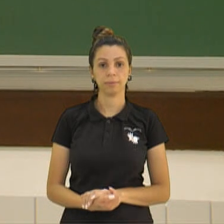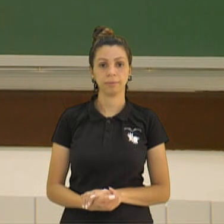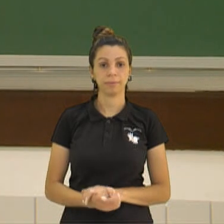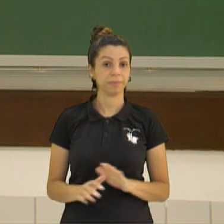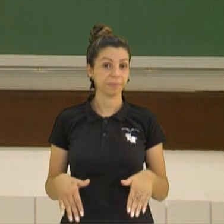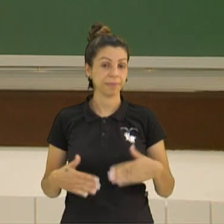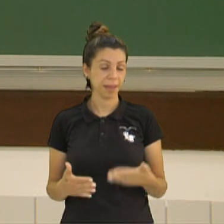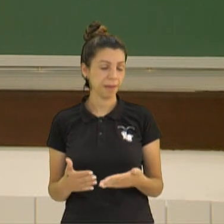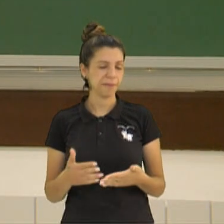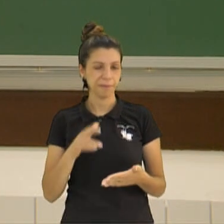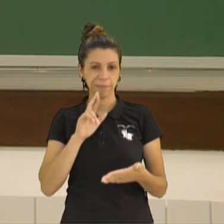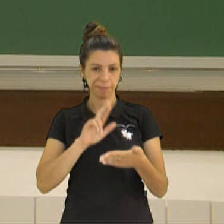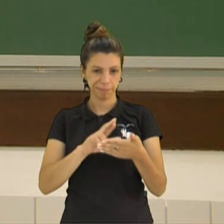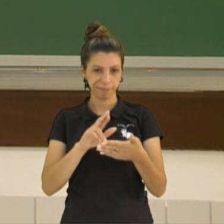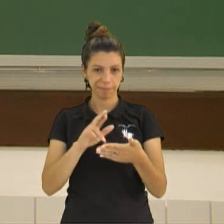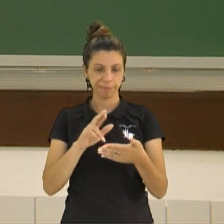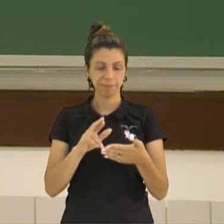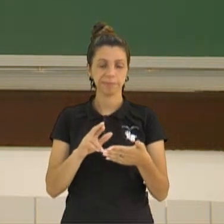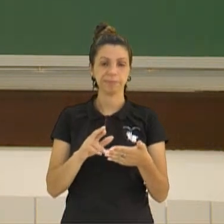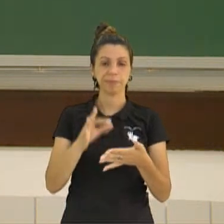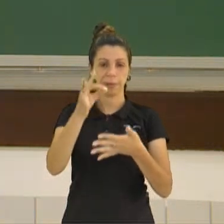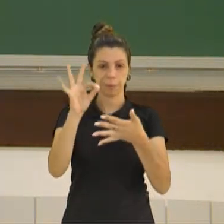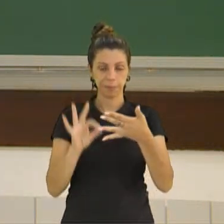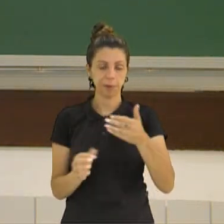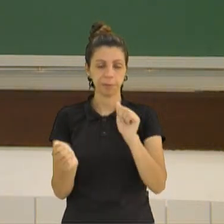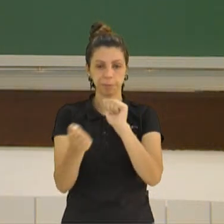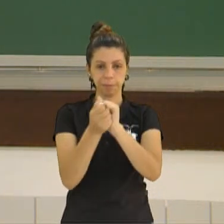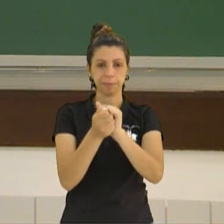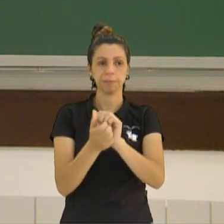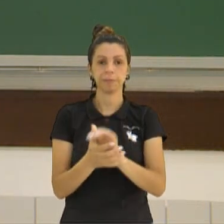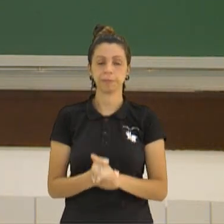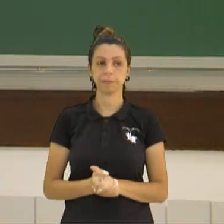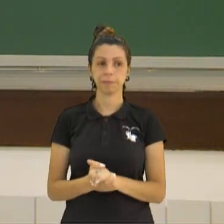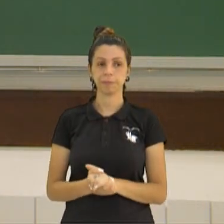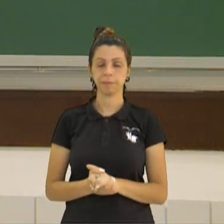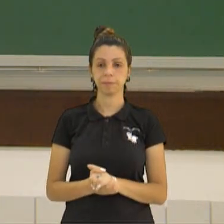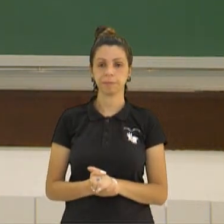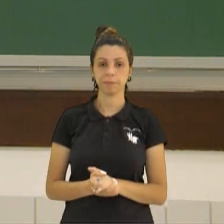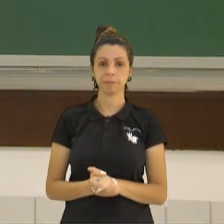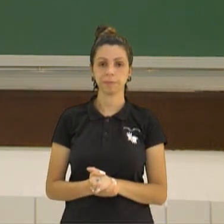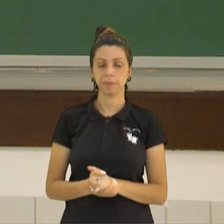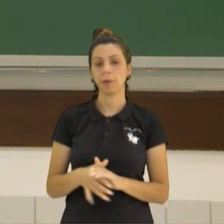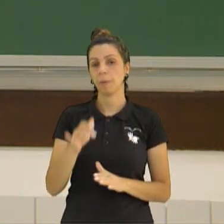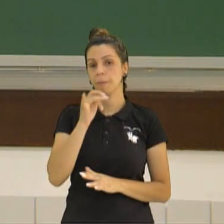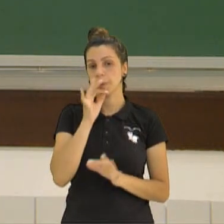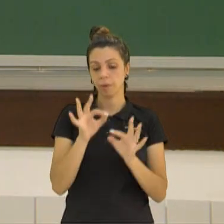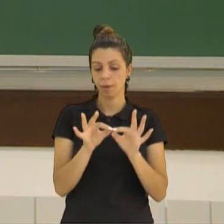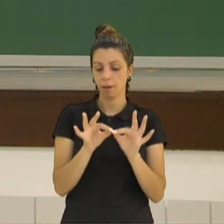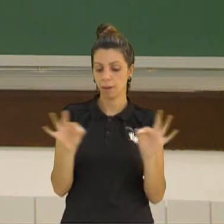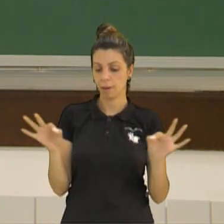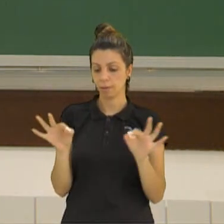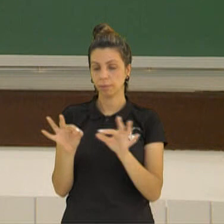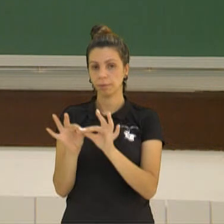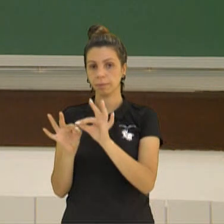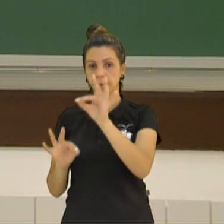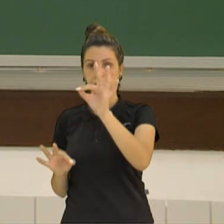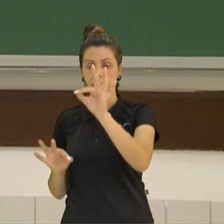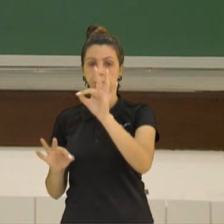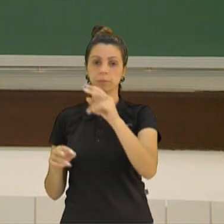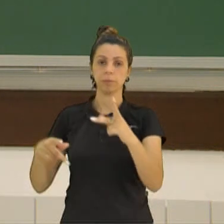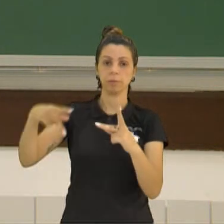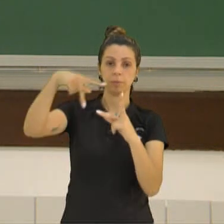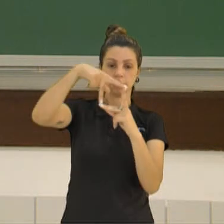E aí, pessoal, vamos corrigir? Confere lá comigo. Lado e perímetro de um quadrado. Se o lado do